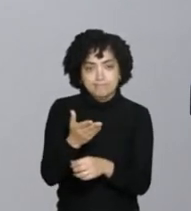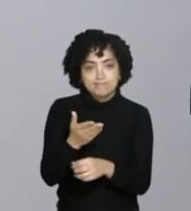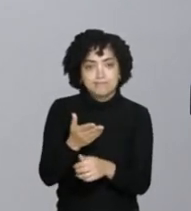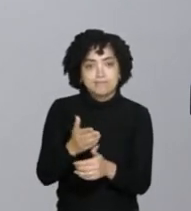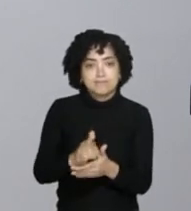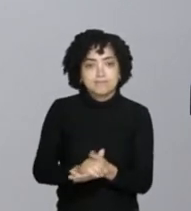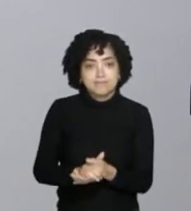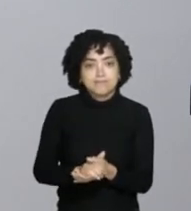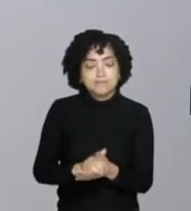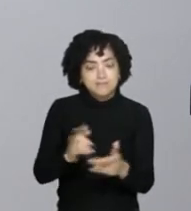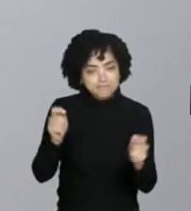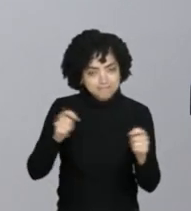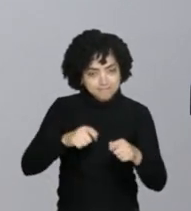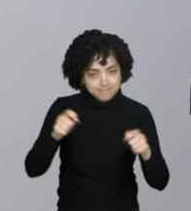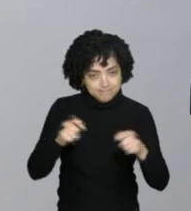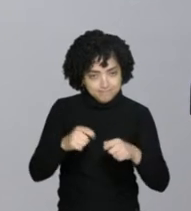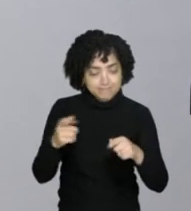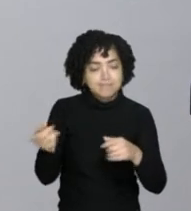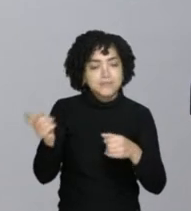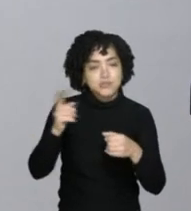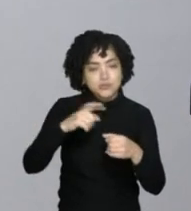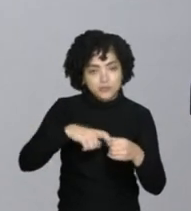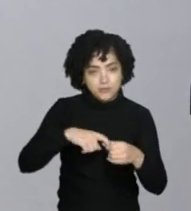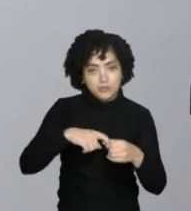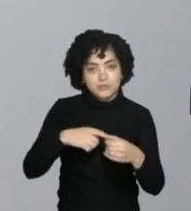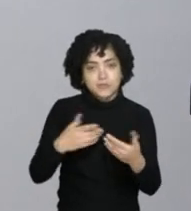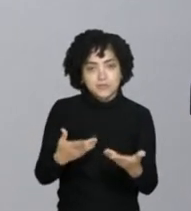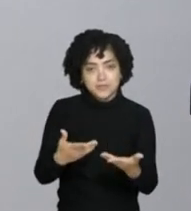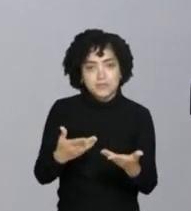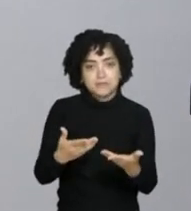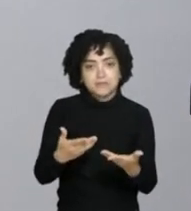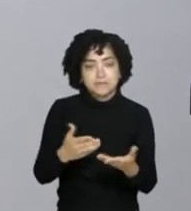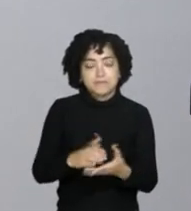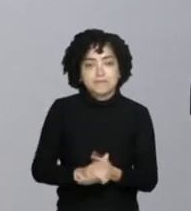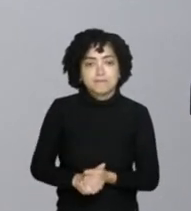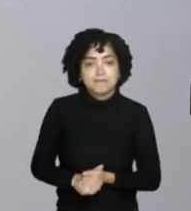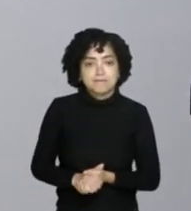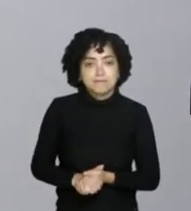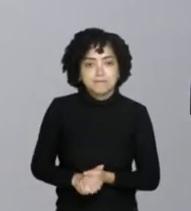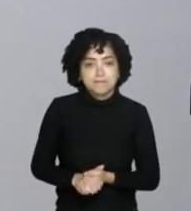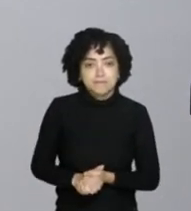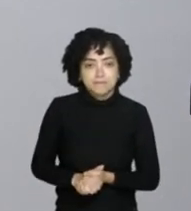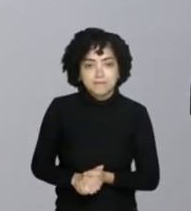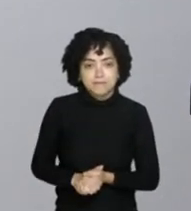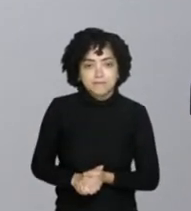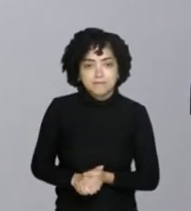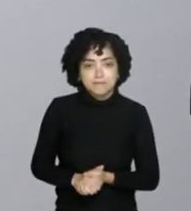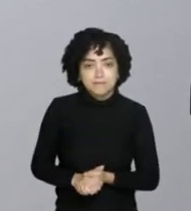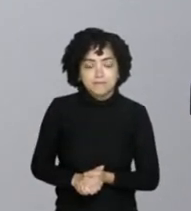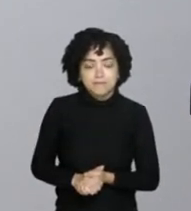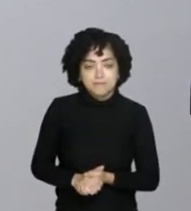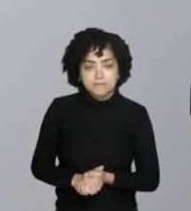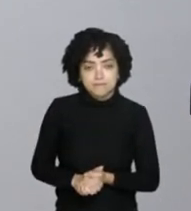que der, a gente retorna junto com esse povo querido. Seria isso, senhor presidente. Muito